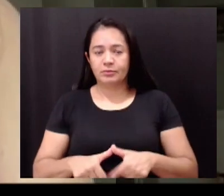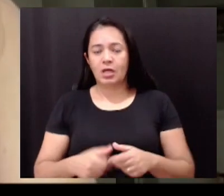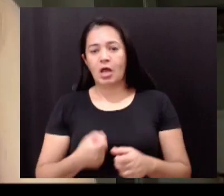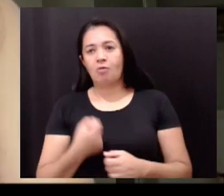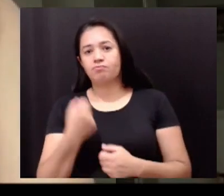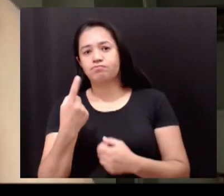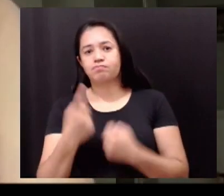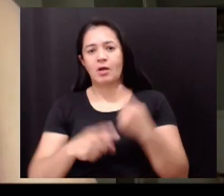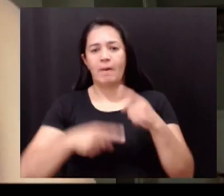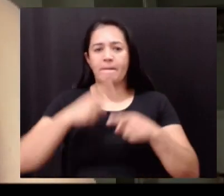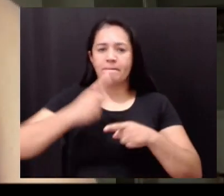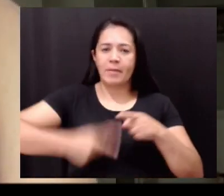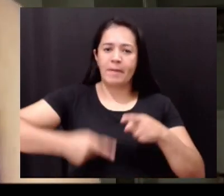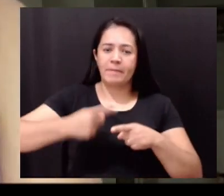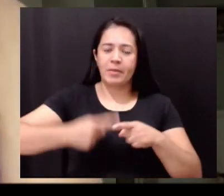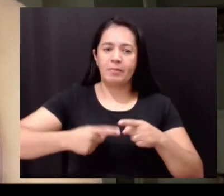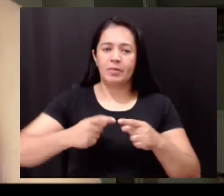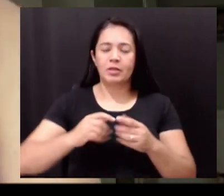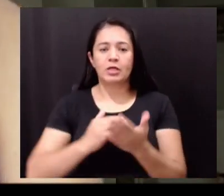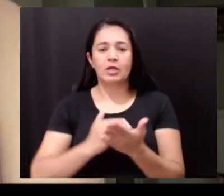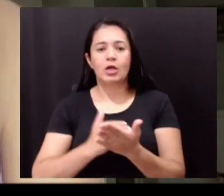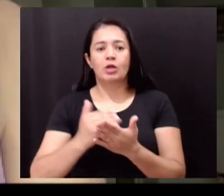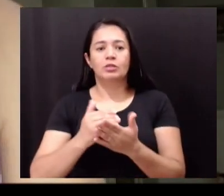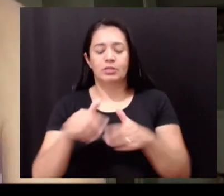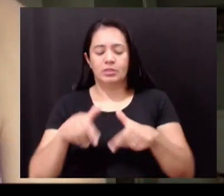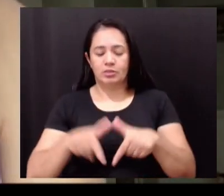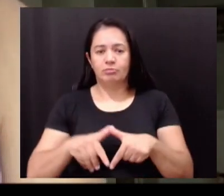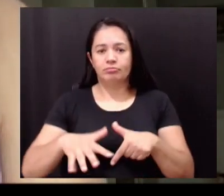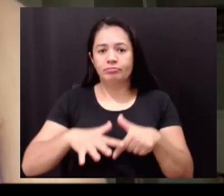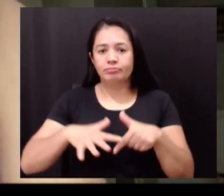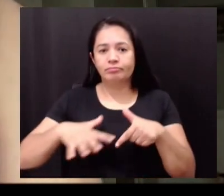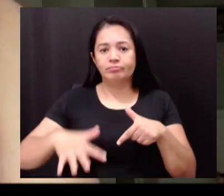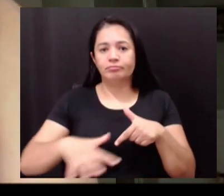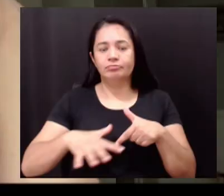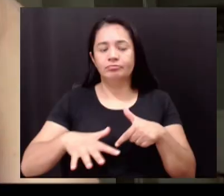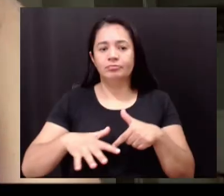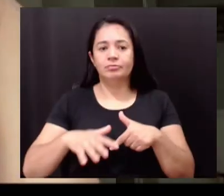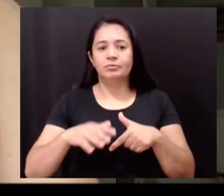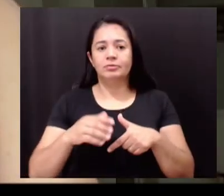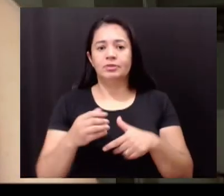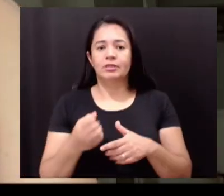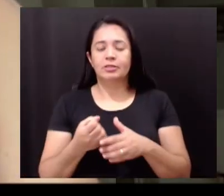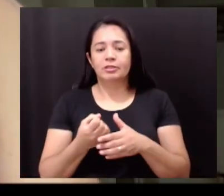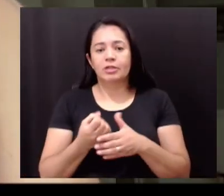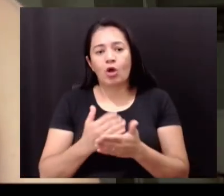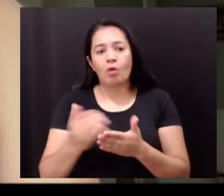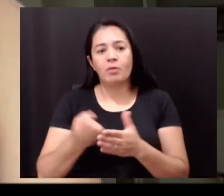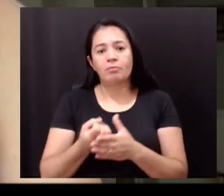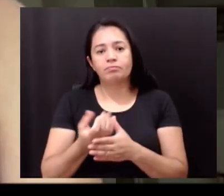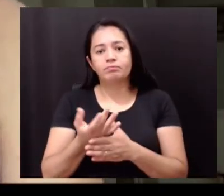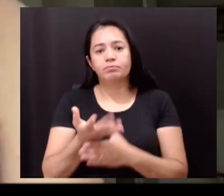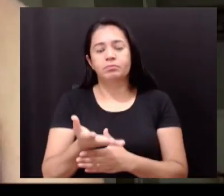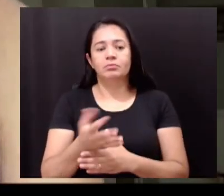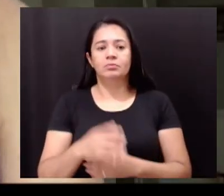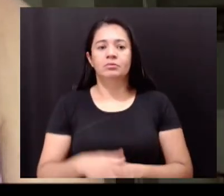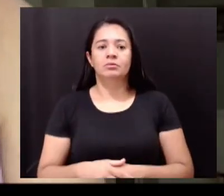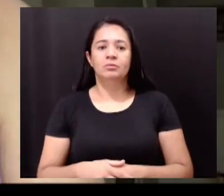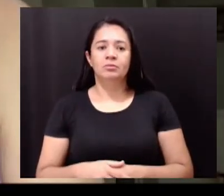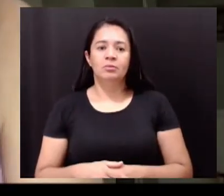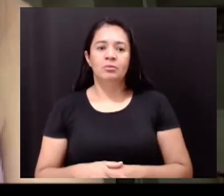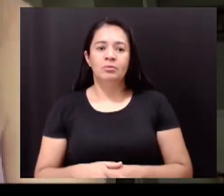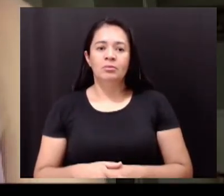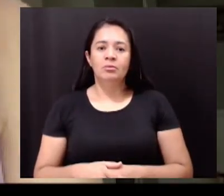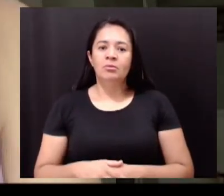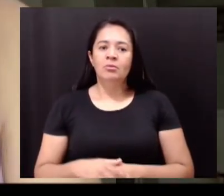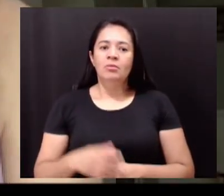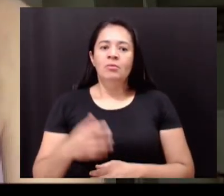região e mais frequentemente ele vem para fora. É raro a doença em que a gente tem um desenvolvimento de